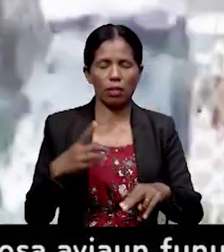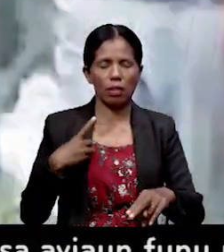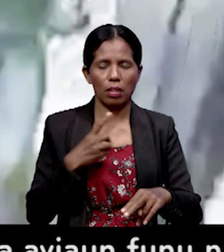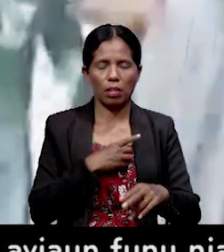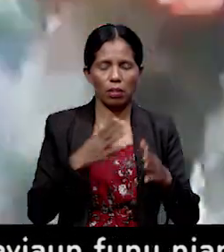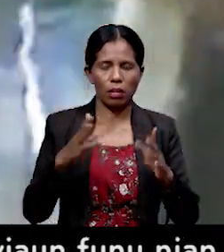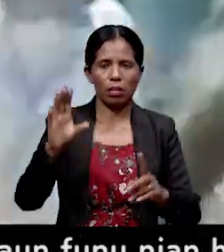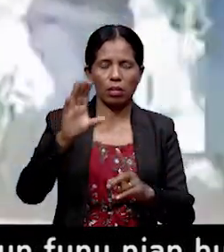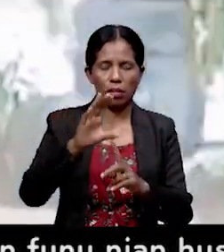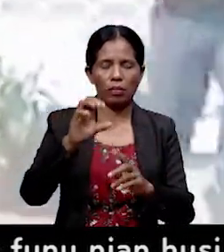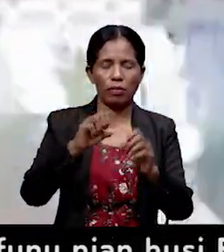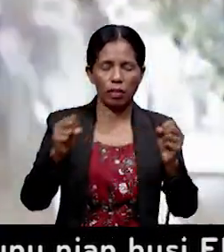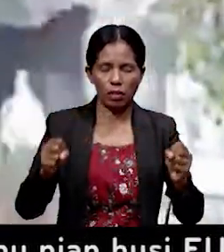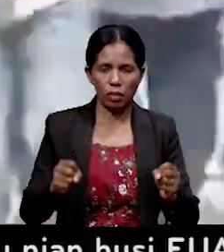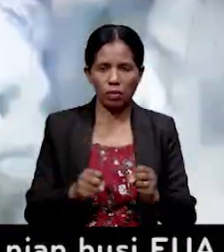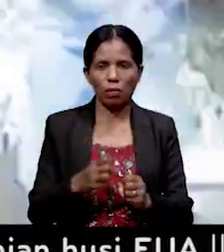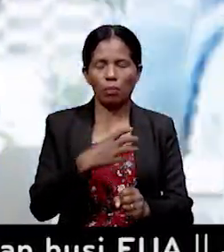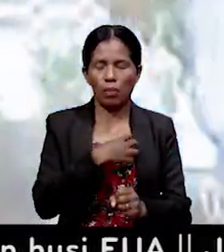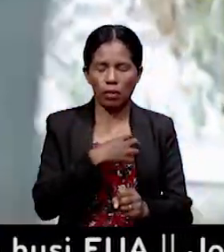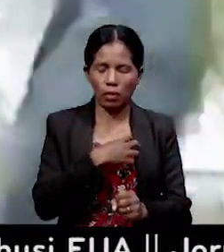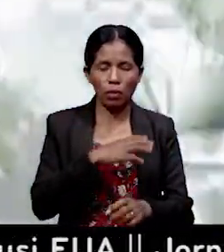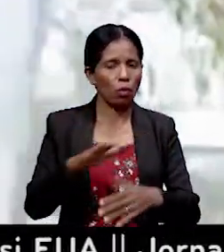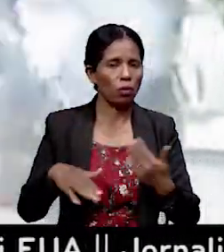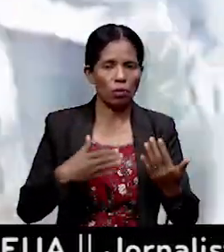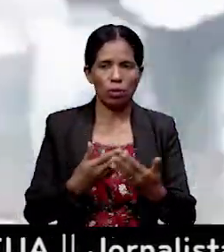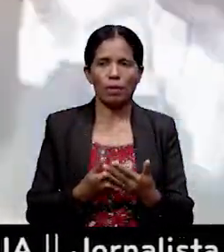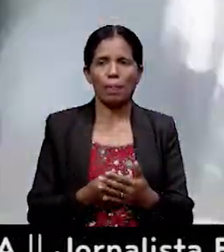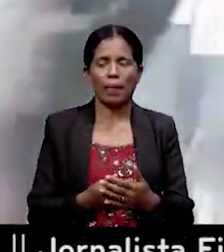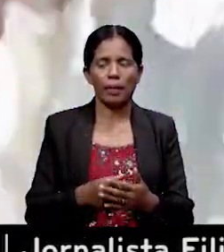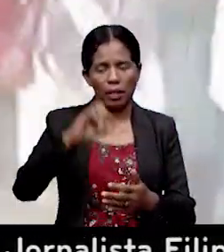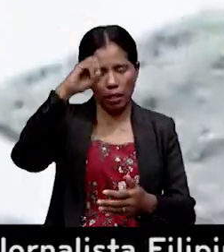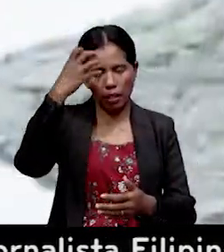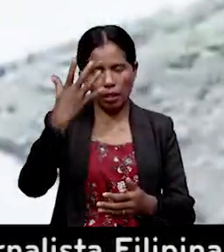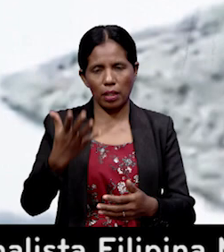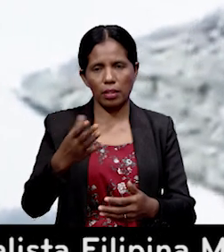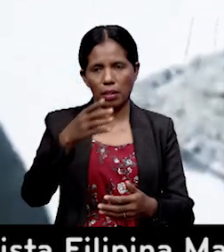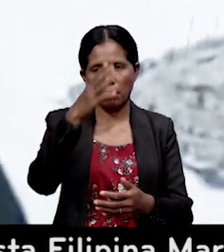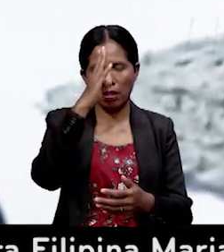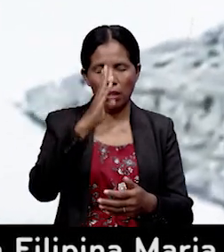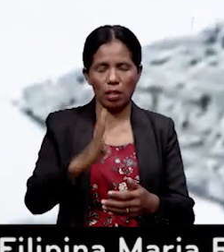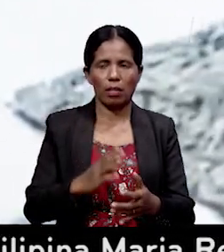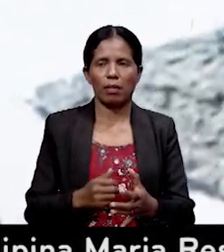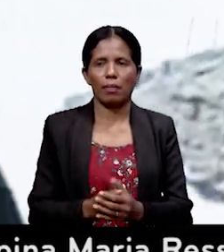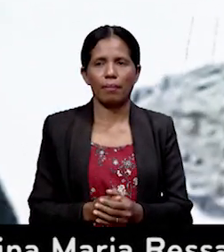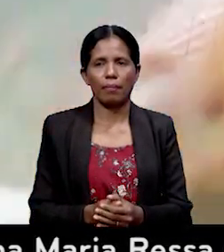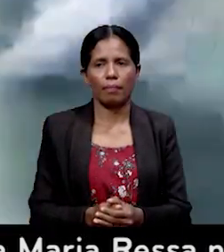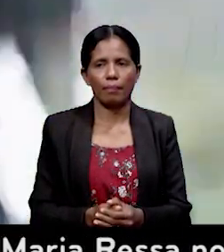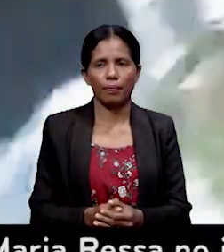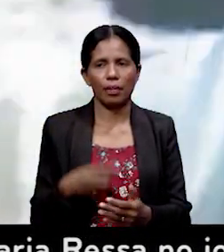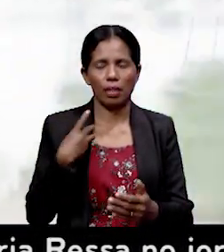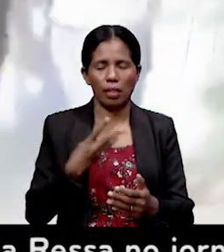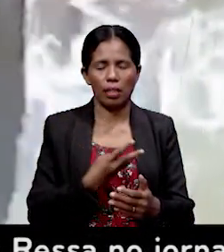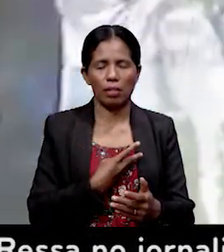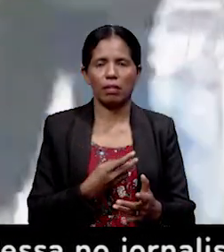tosif suku, polícia, balu e hotot, ne graça, ne bem, maca, durante ne ita